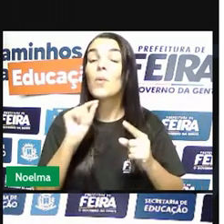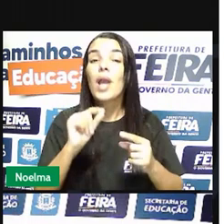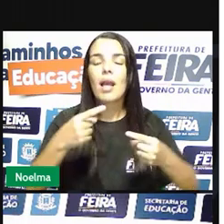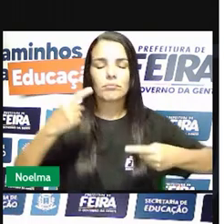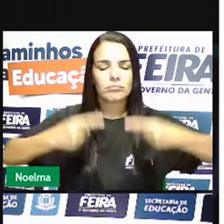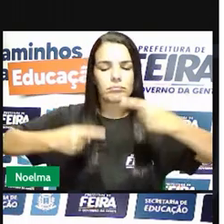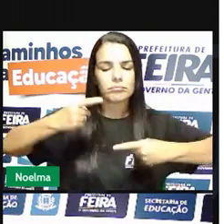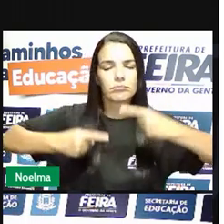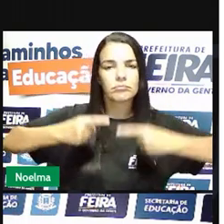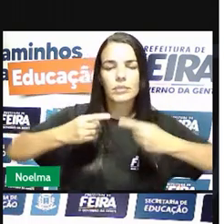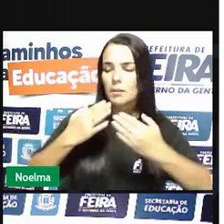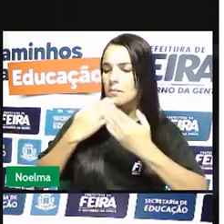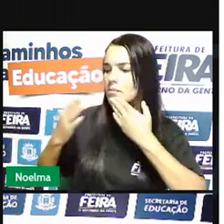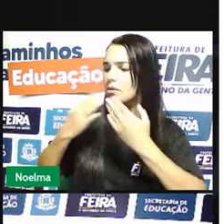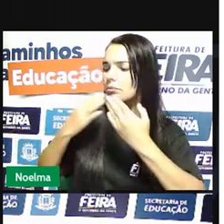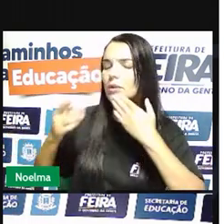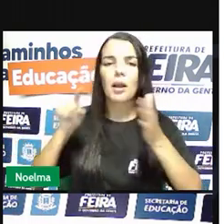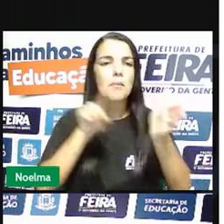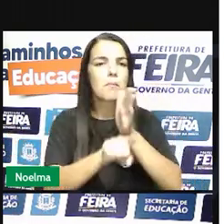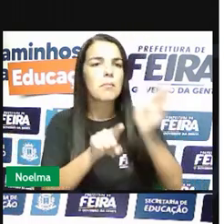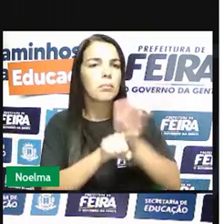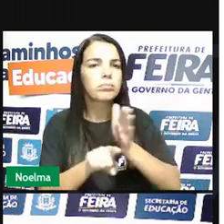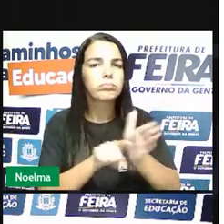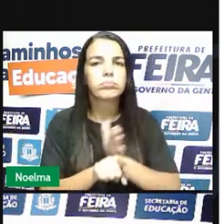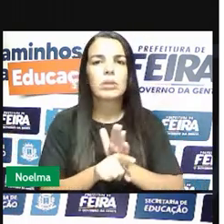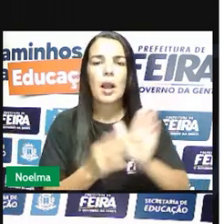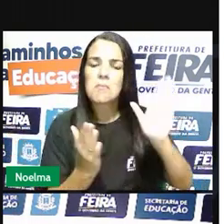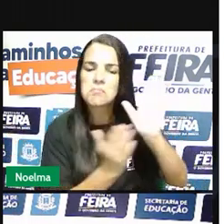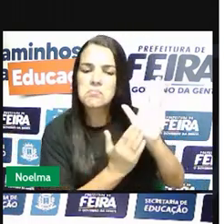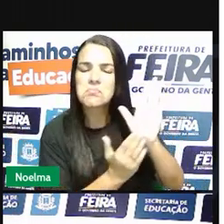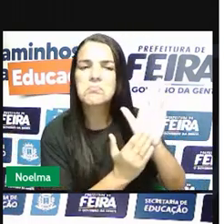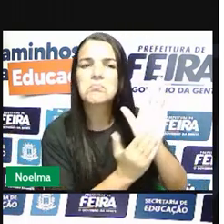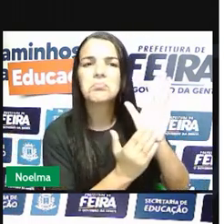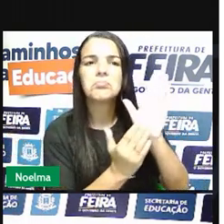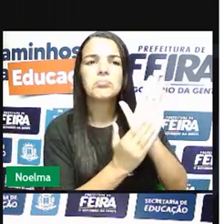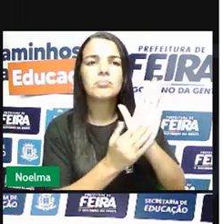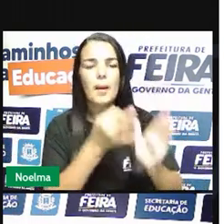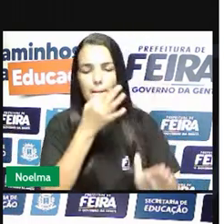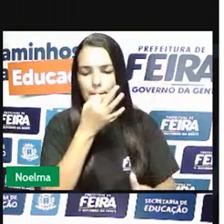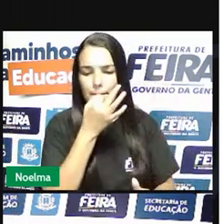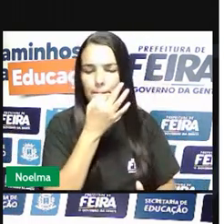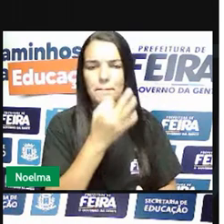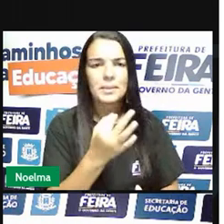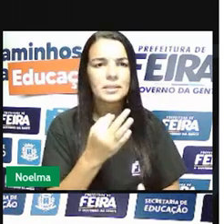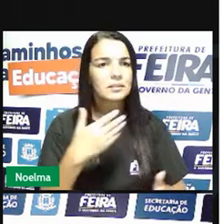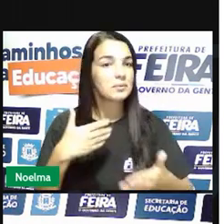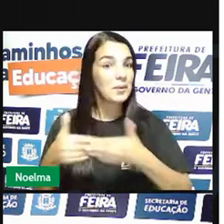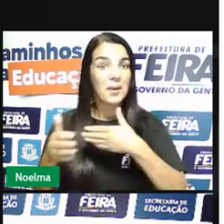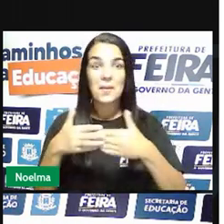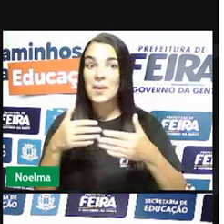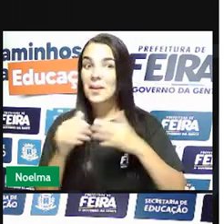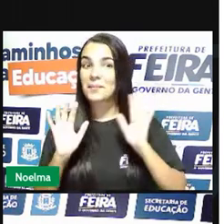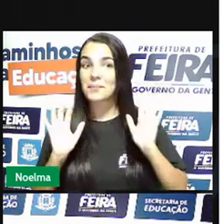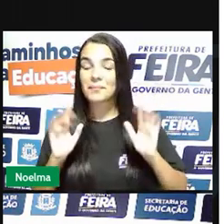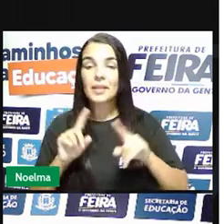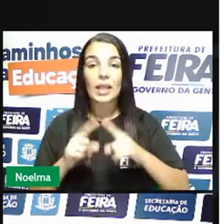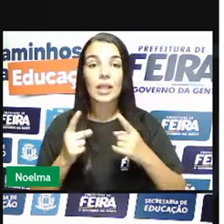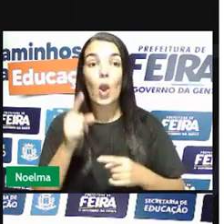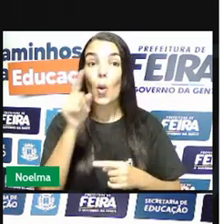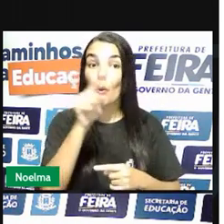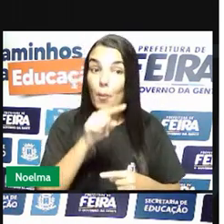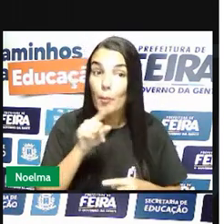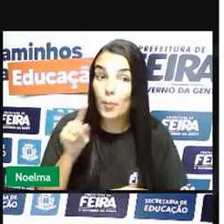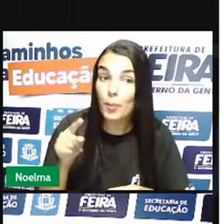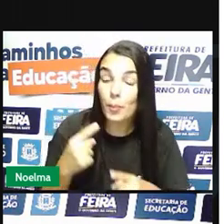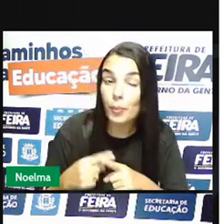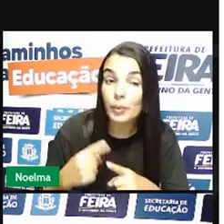debater, discutir, questionar, expressar pontos de vista, qualquer que seja. E é por isso que a dissertação existe